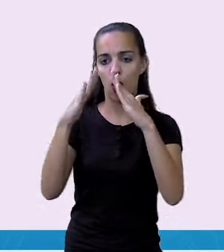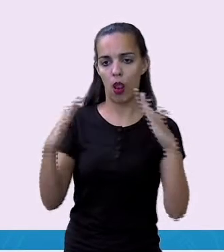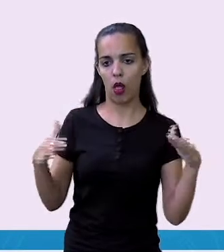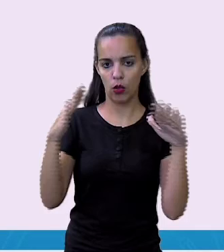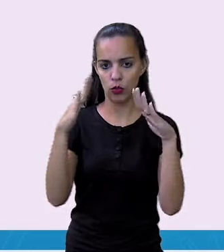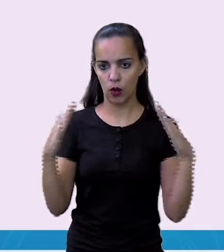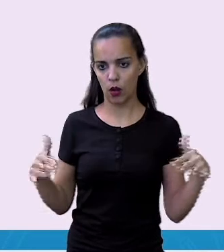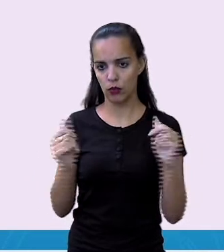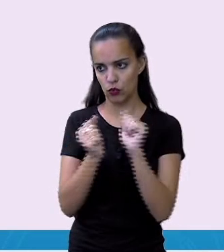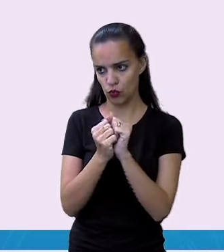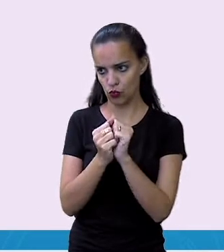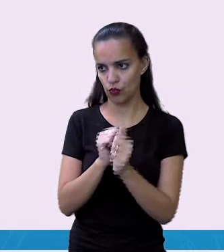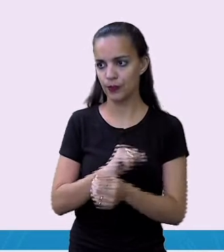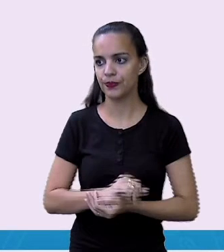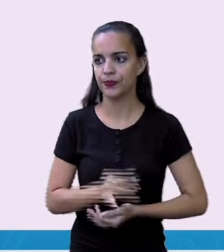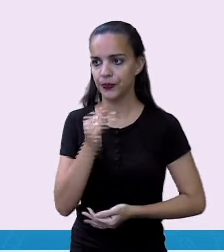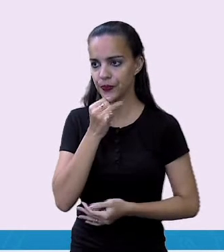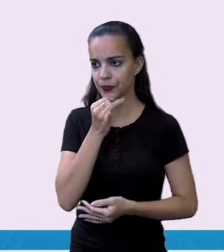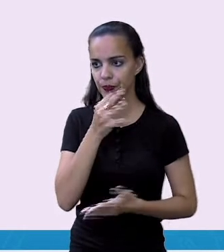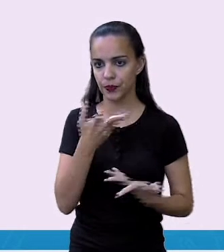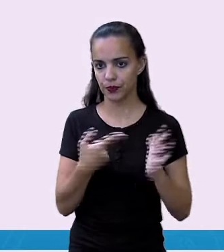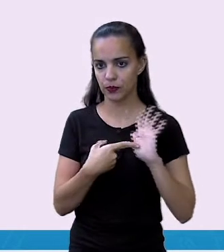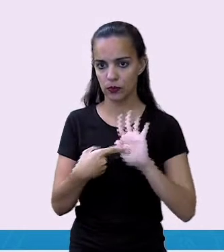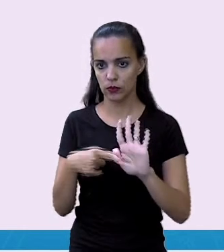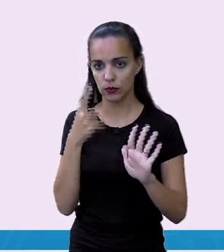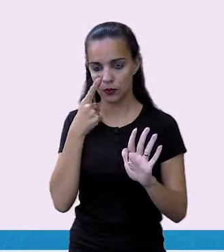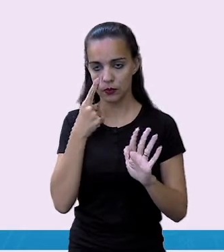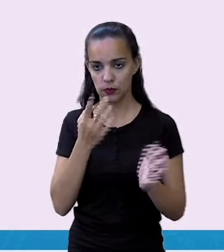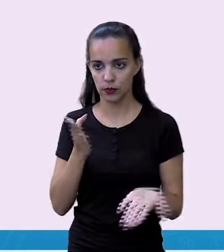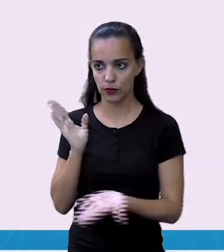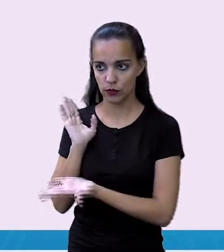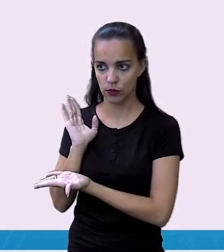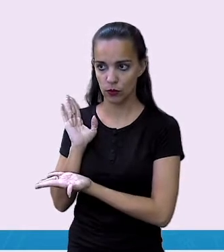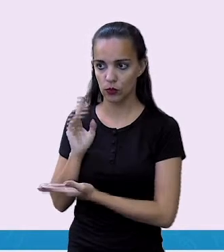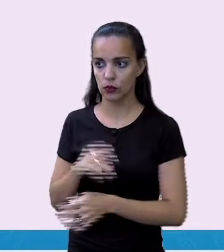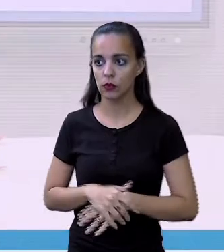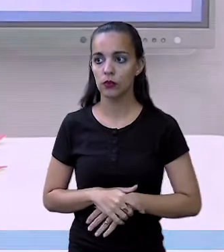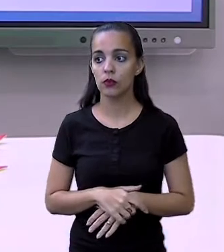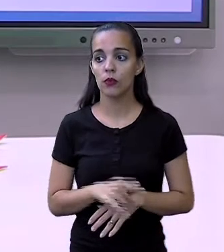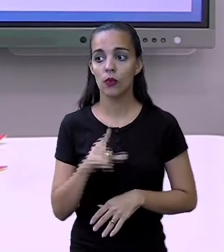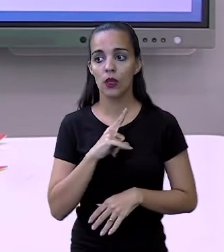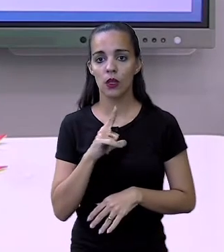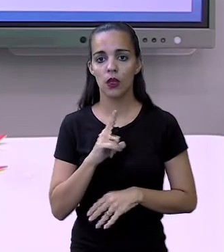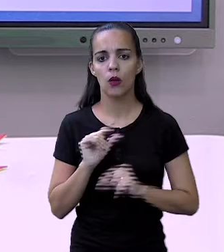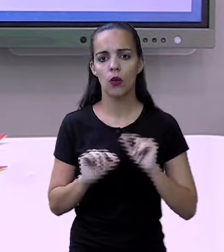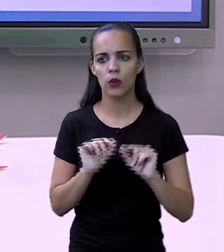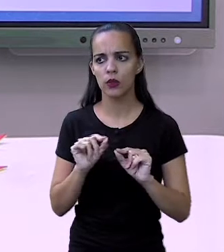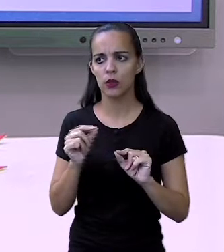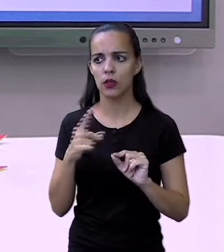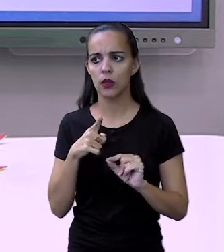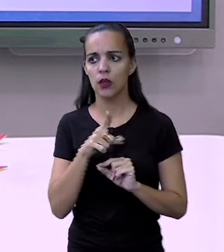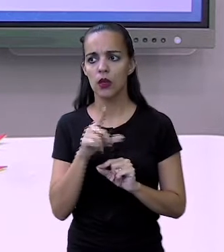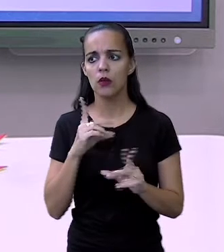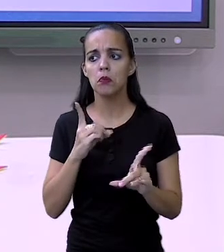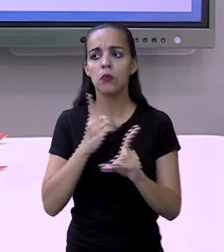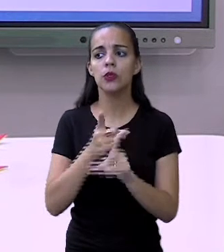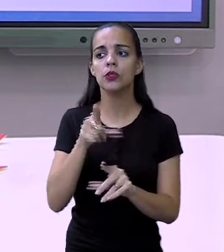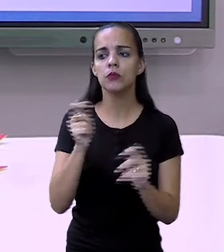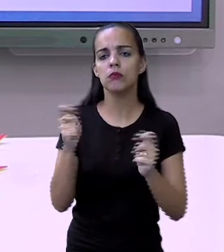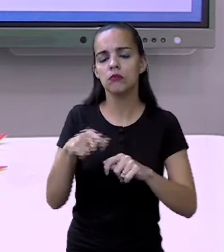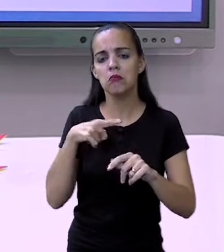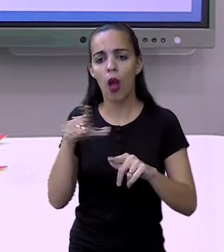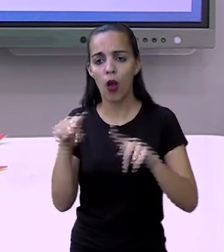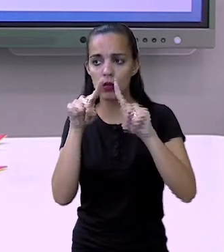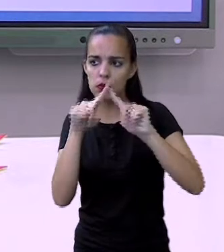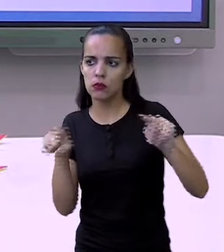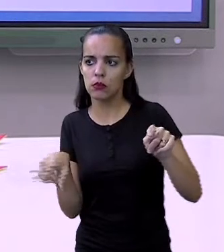tivermos 2 triângulos, como eu tenho aqui, isósceles, o que eu vou verificar? Esse